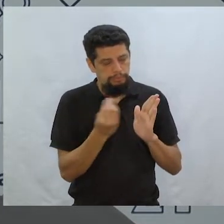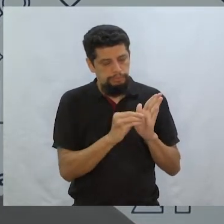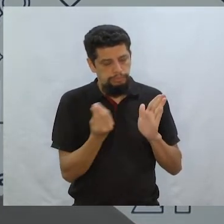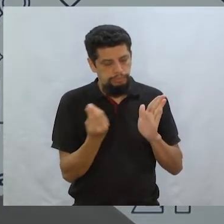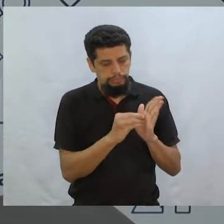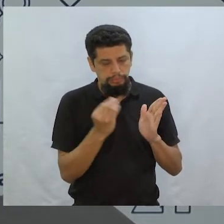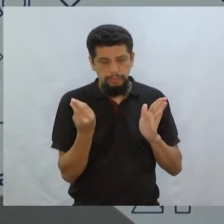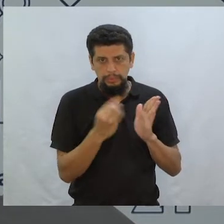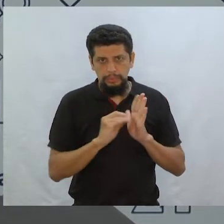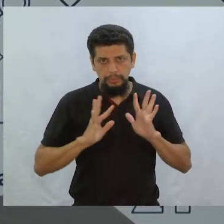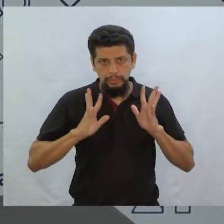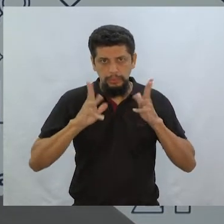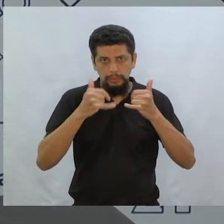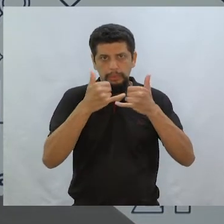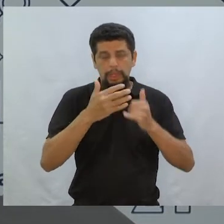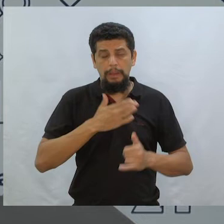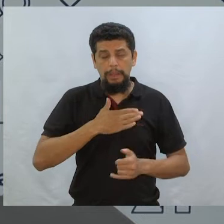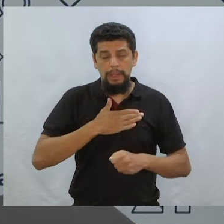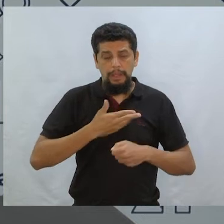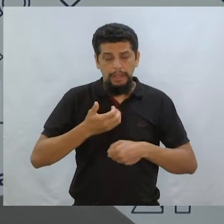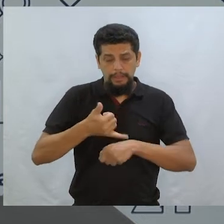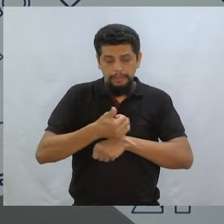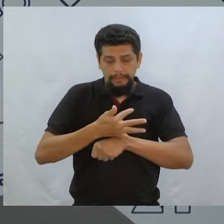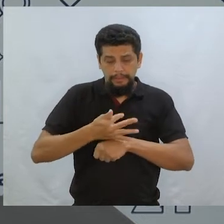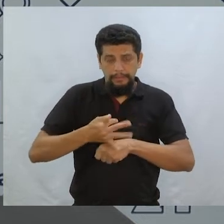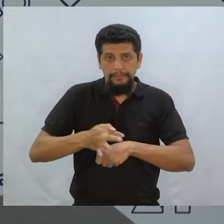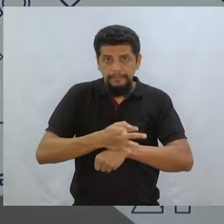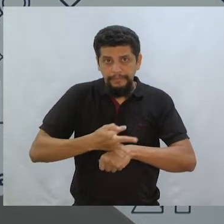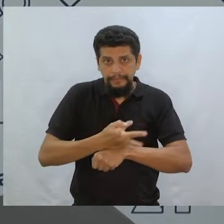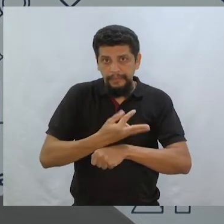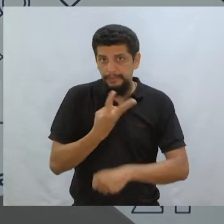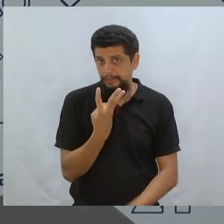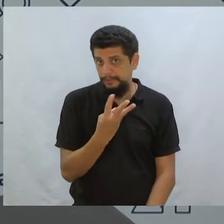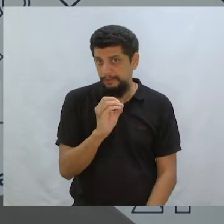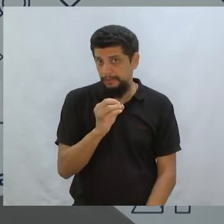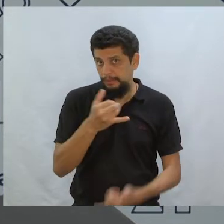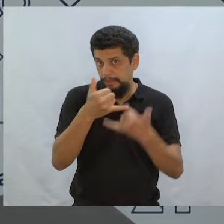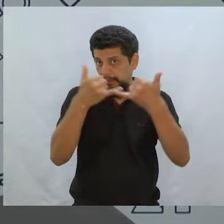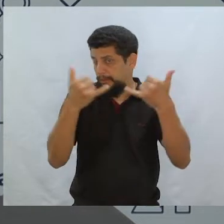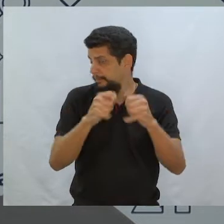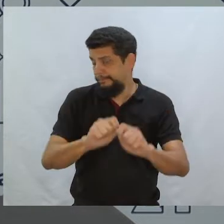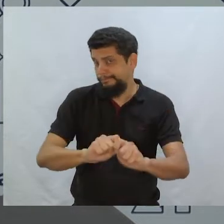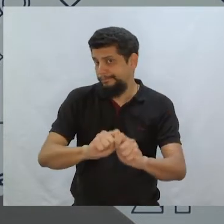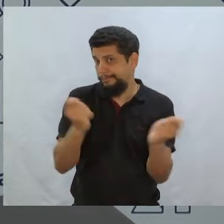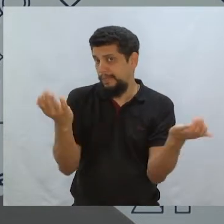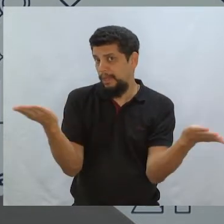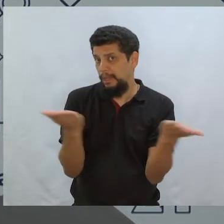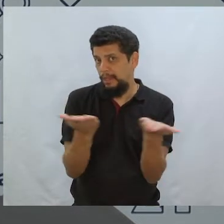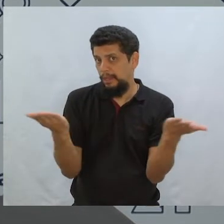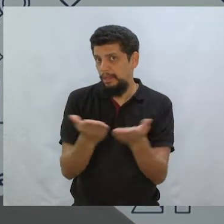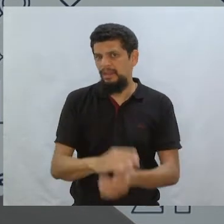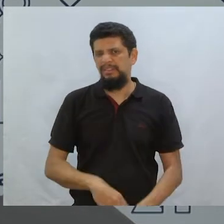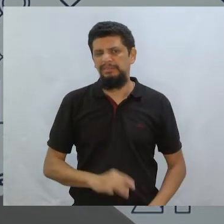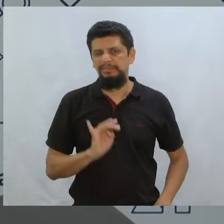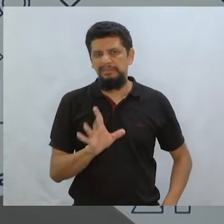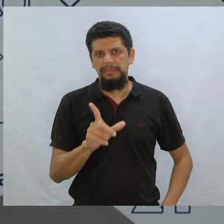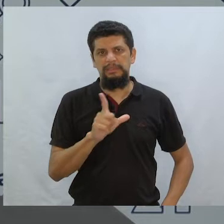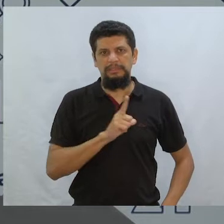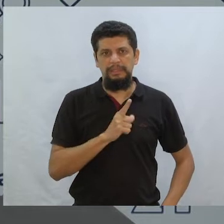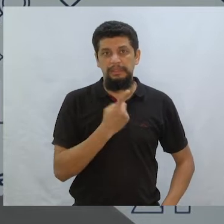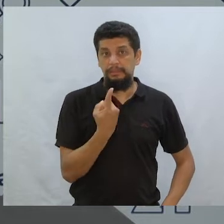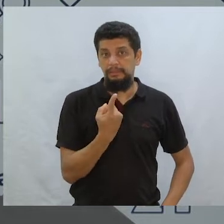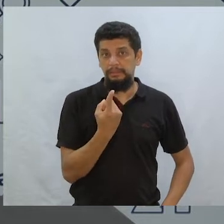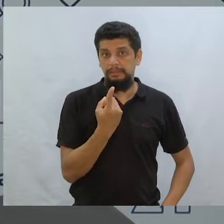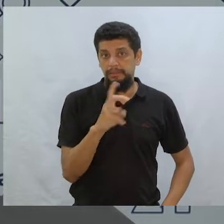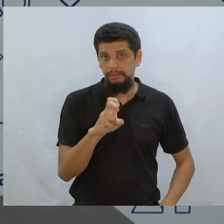colocar todas as minhas férias em 30 linhas era impossível nível mas agora eu só tenho